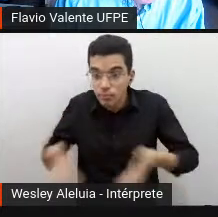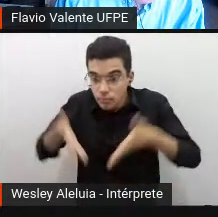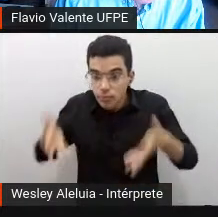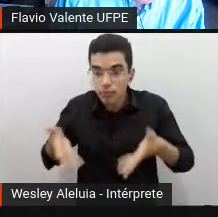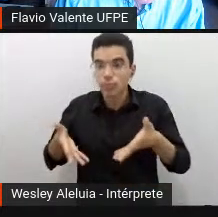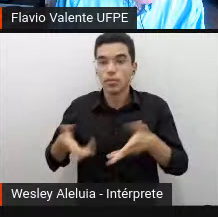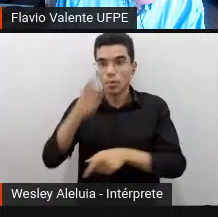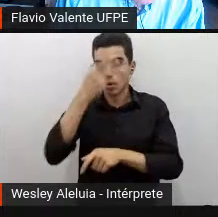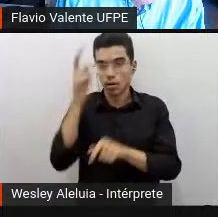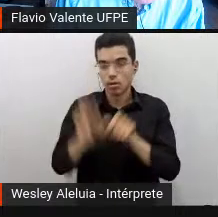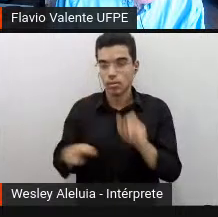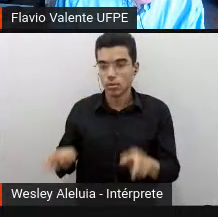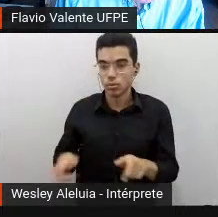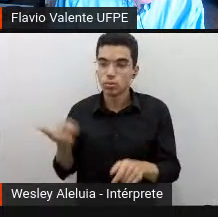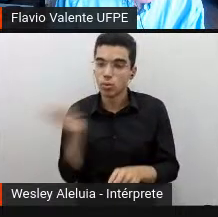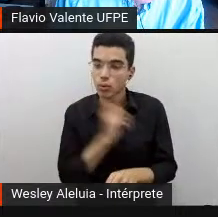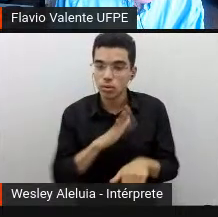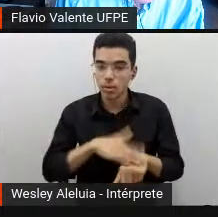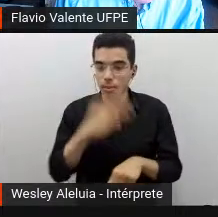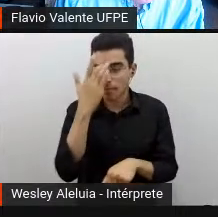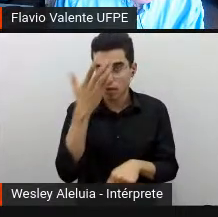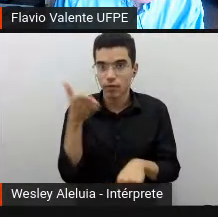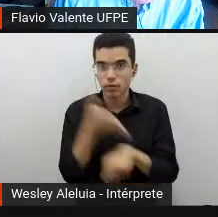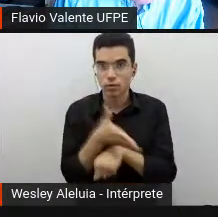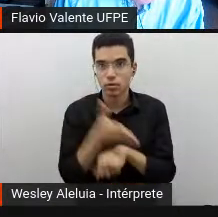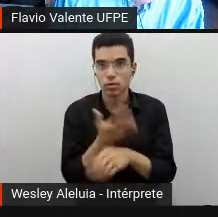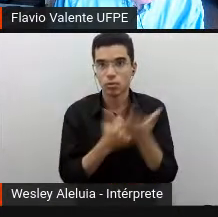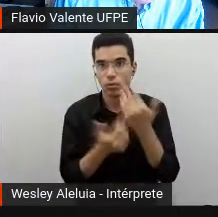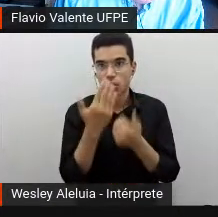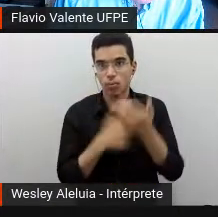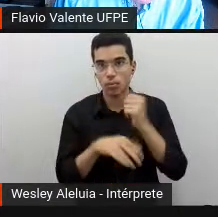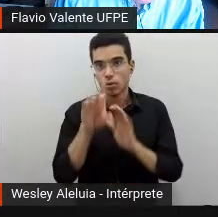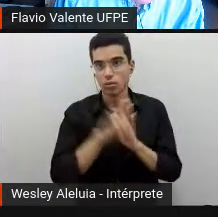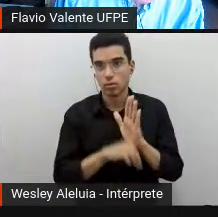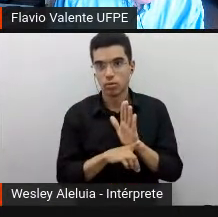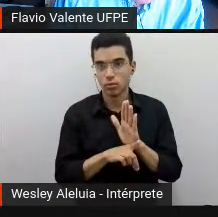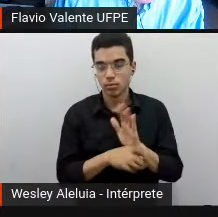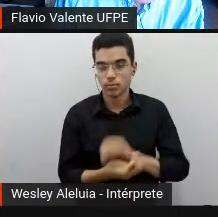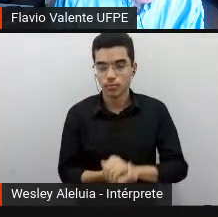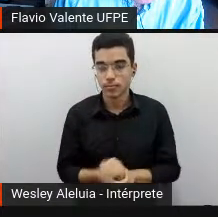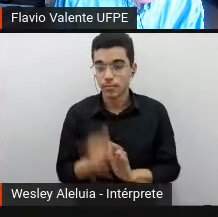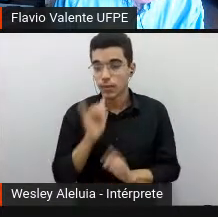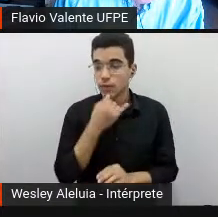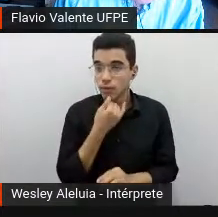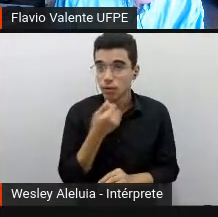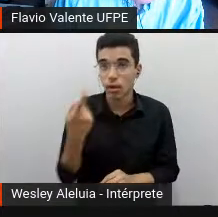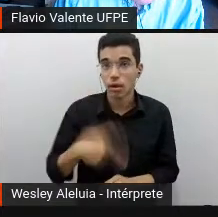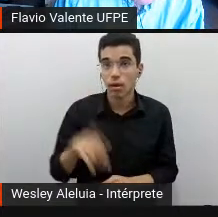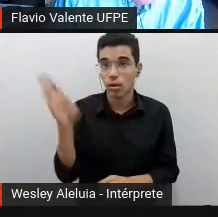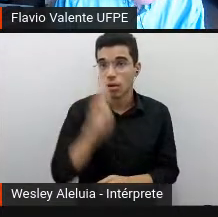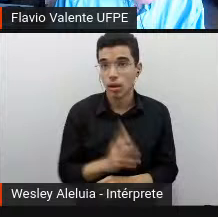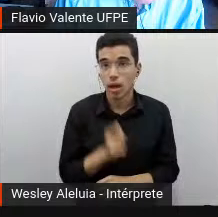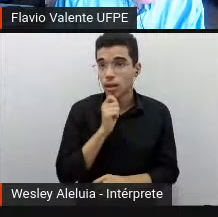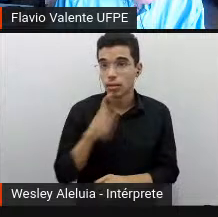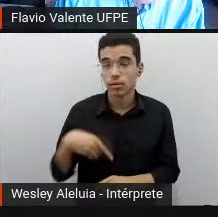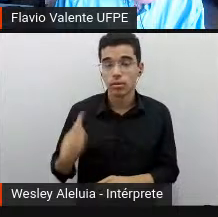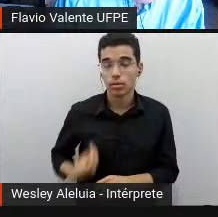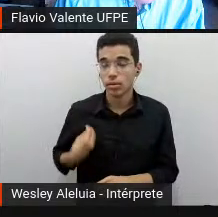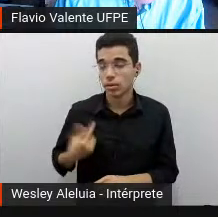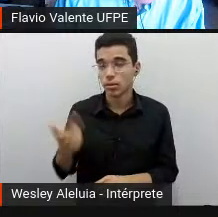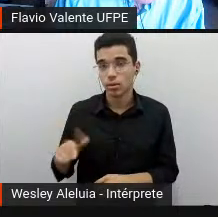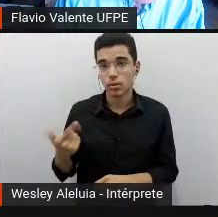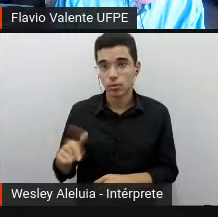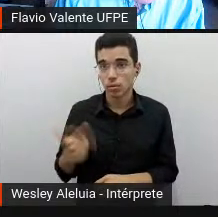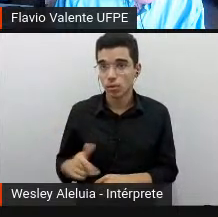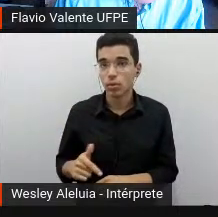Infelizmente, nós não temos ainda no país uma cultura de direitos econômicos, sociais e culturais. Existe